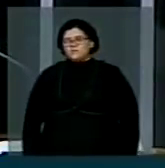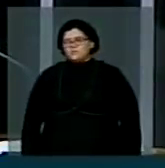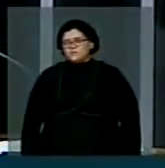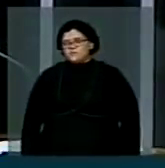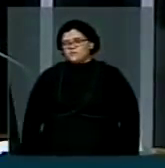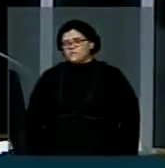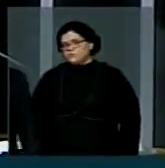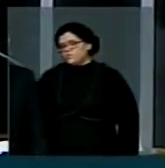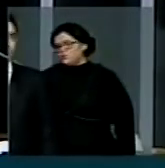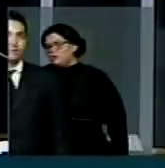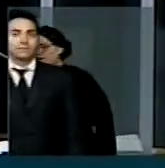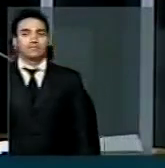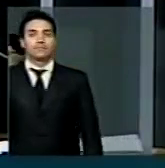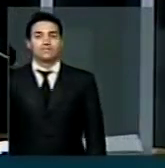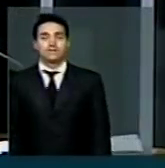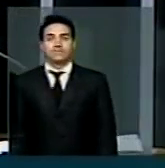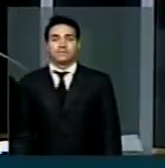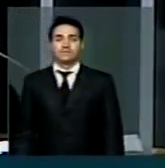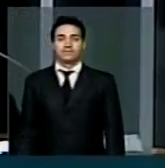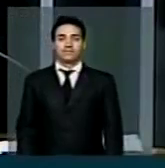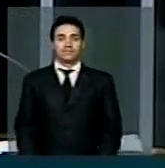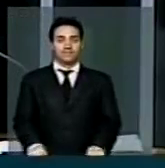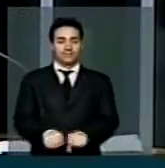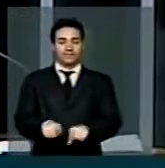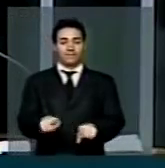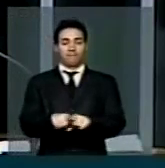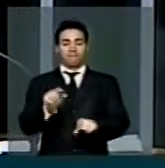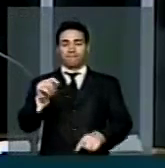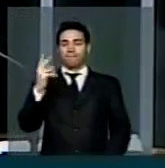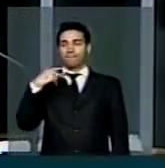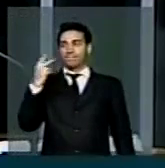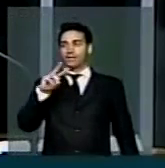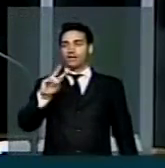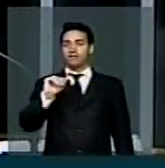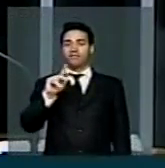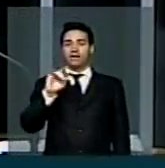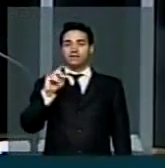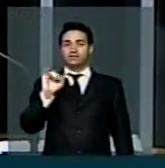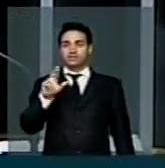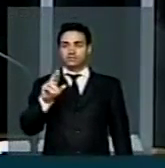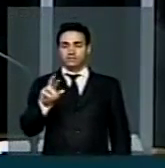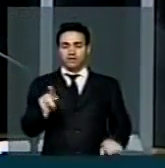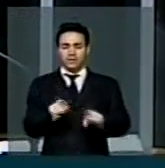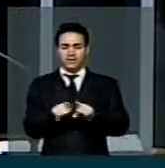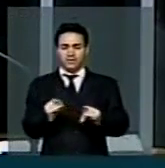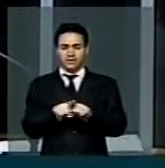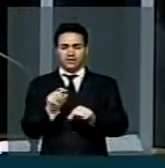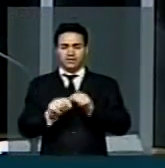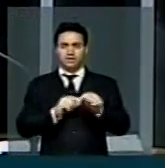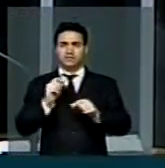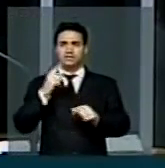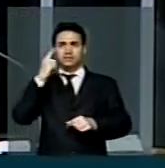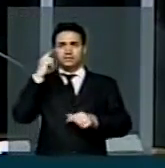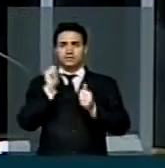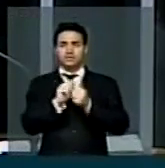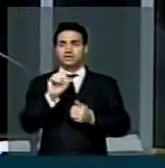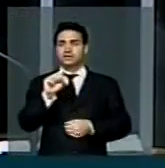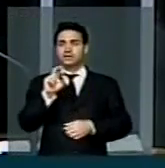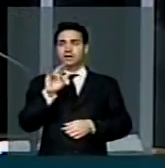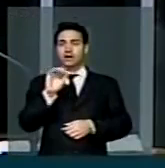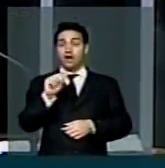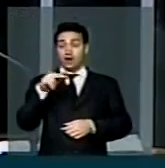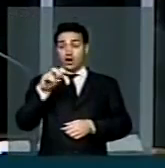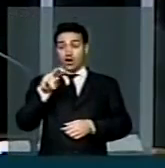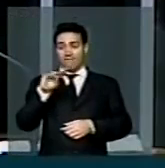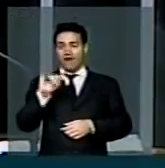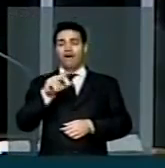da cidade de Serra Nova Dourada, Bom Jesus do Araguaia, também do vereador Valdenor, acompanhado aqui com o prefeito japonês de Serra Nova,